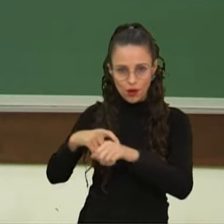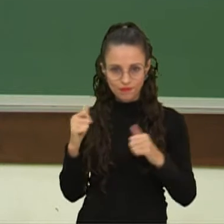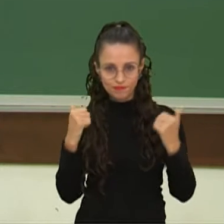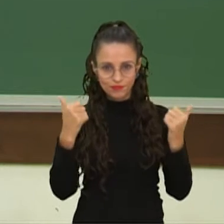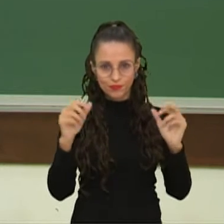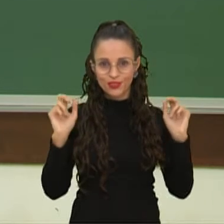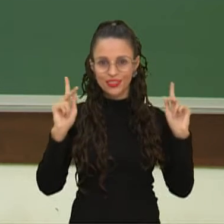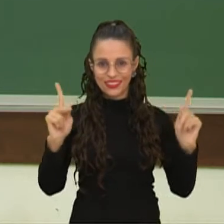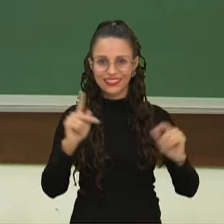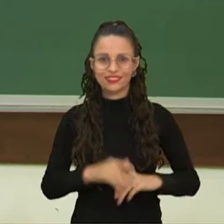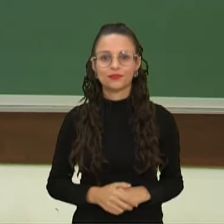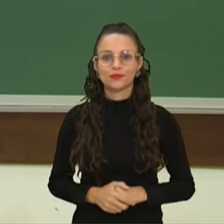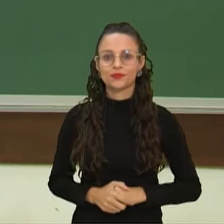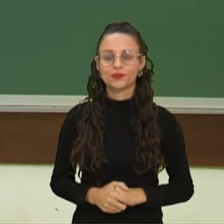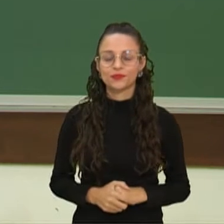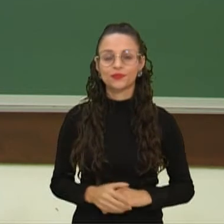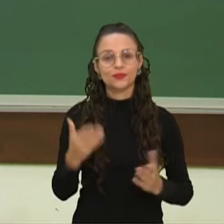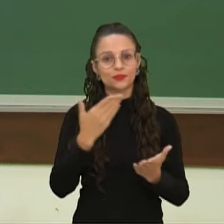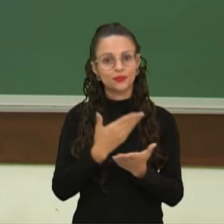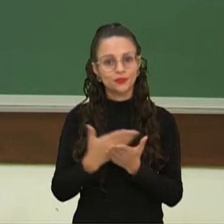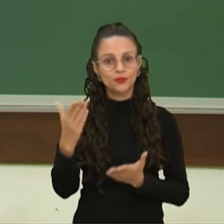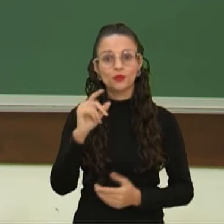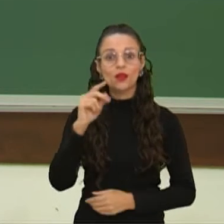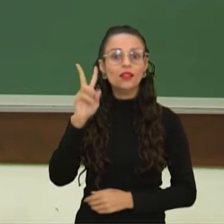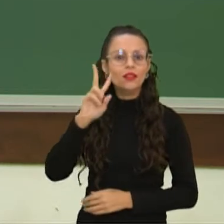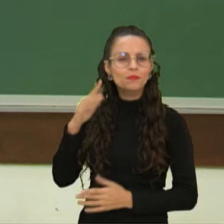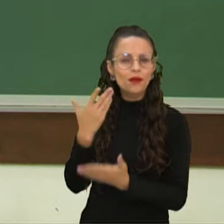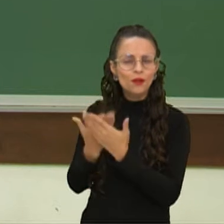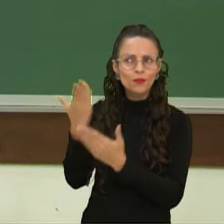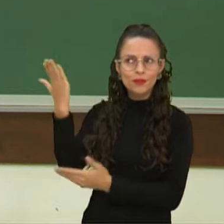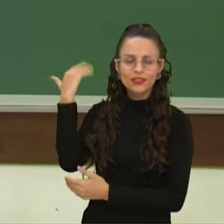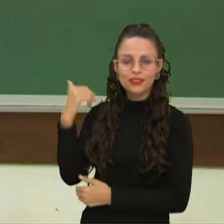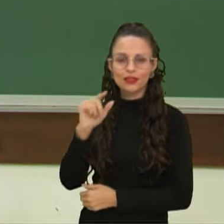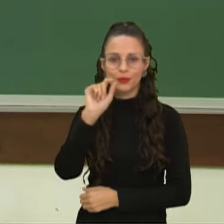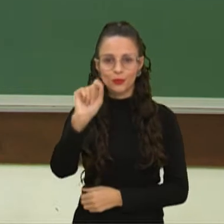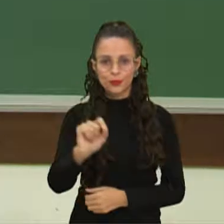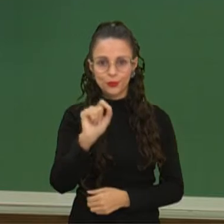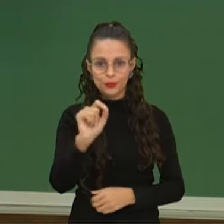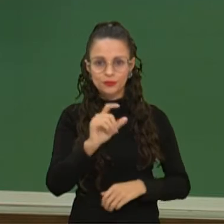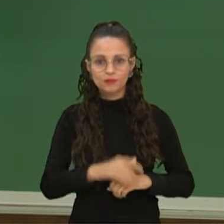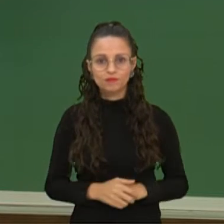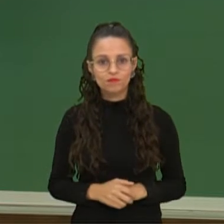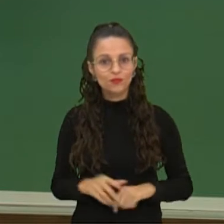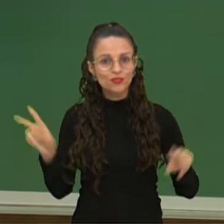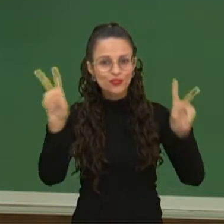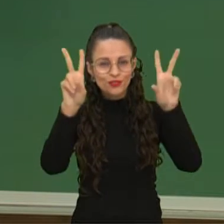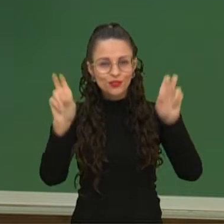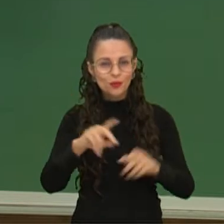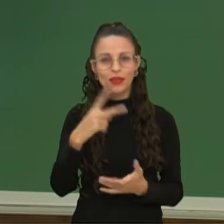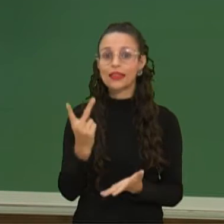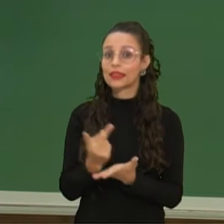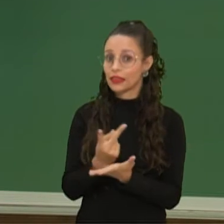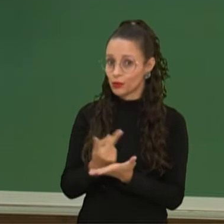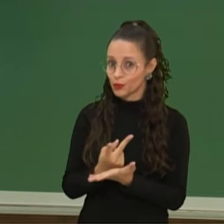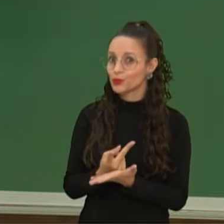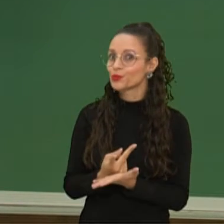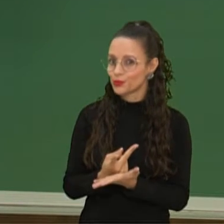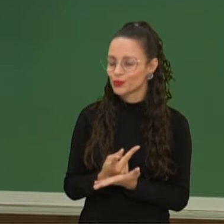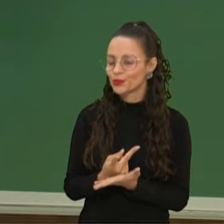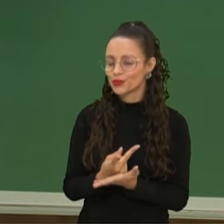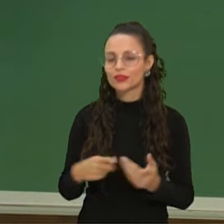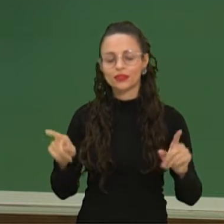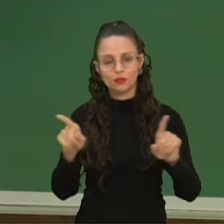ok? Vamos lembrar o que a gente falou na aula passada? Na aula passada, a gente falou sobre erros, né? Cometer erros, e a